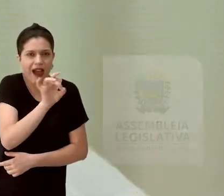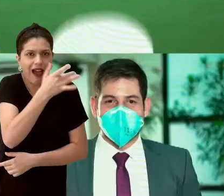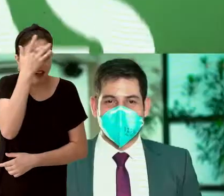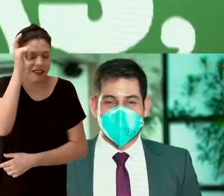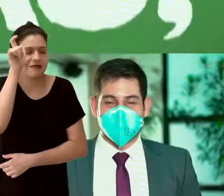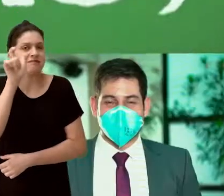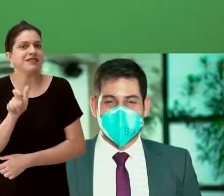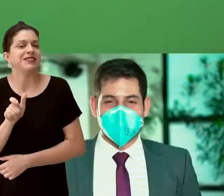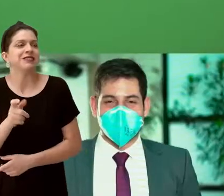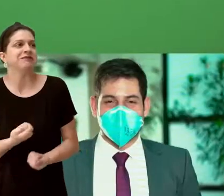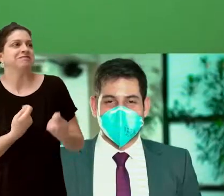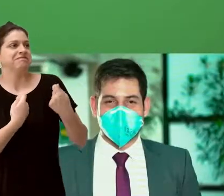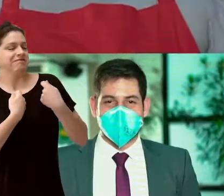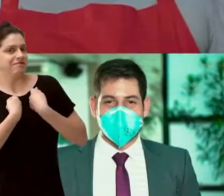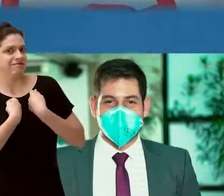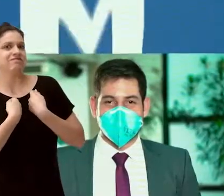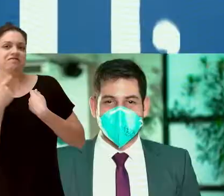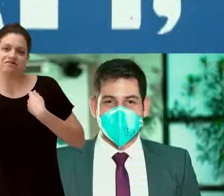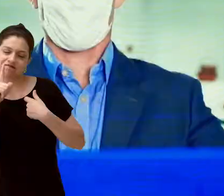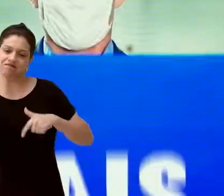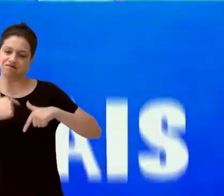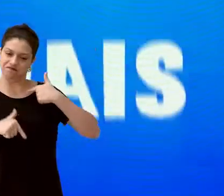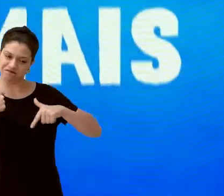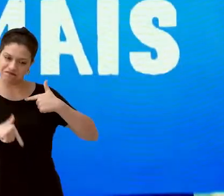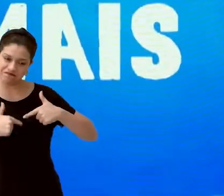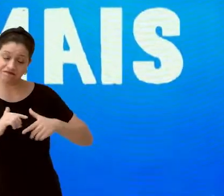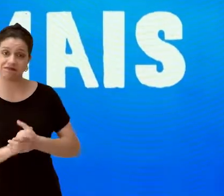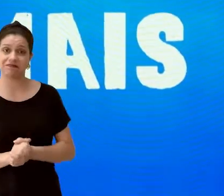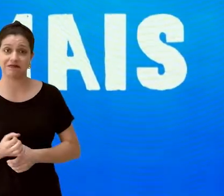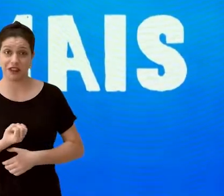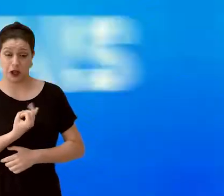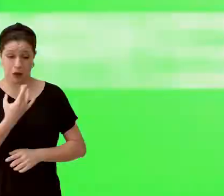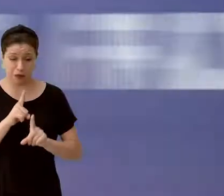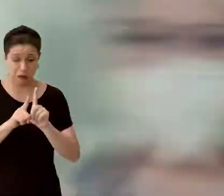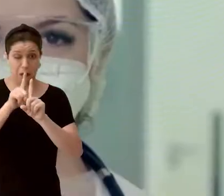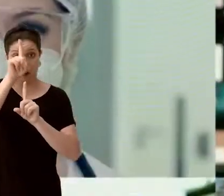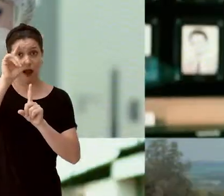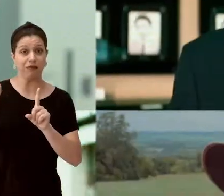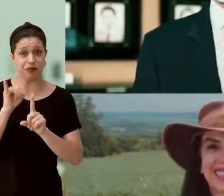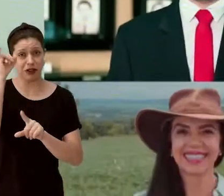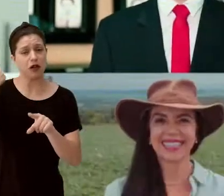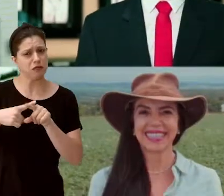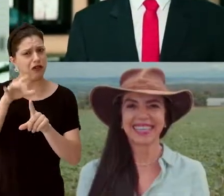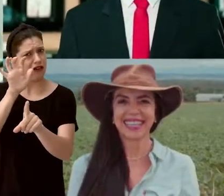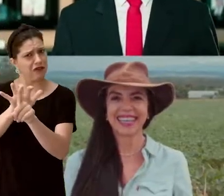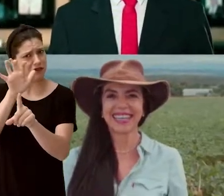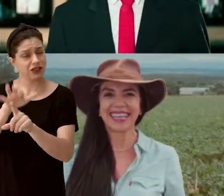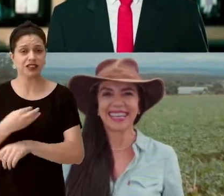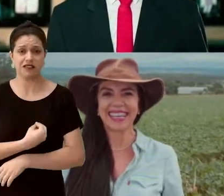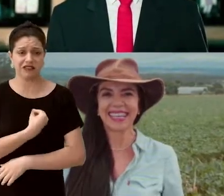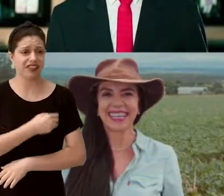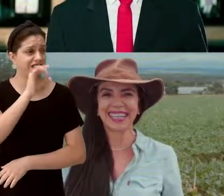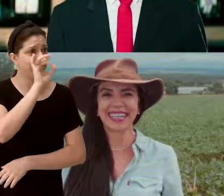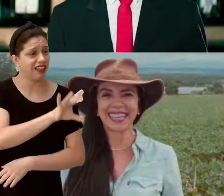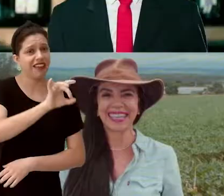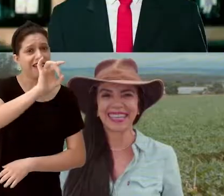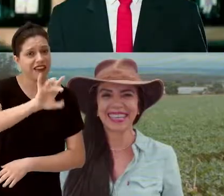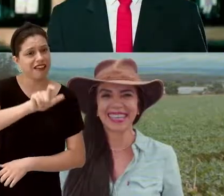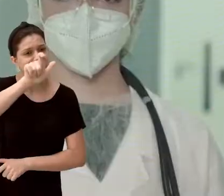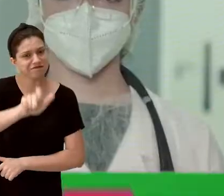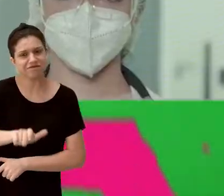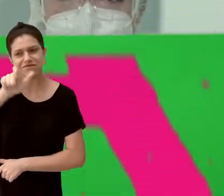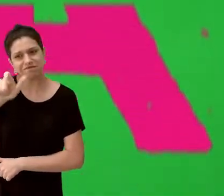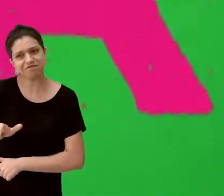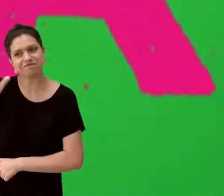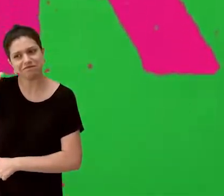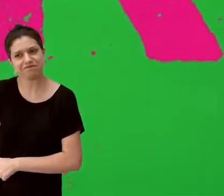as histórias das pessoas que nos inspiram e motivam a fazer sempre mais. Os números só são importantes porque impactam diretamente a